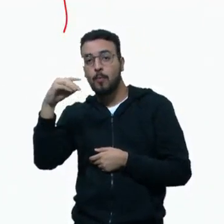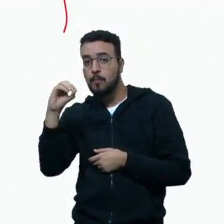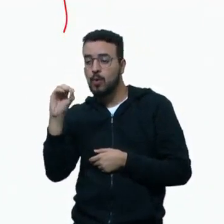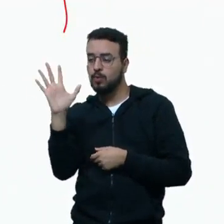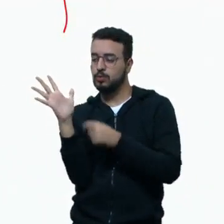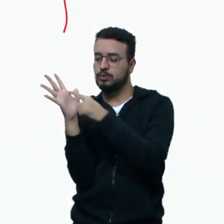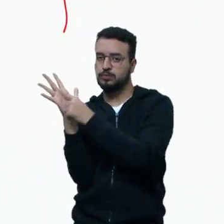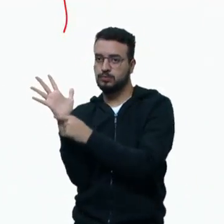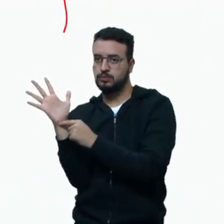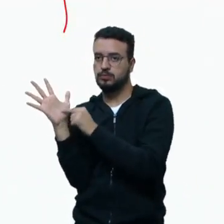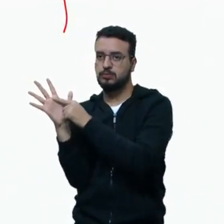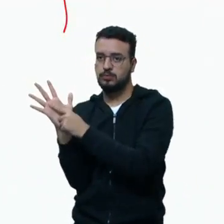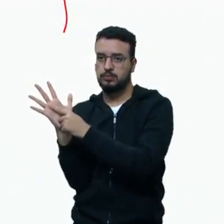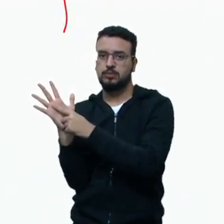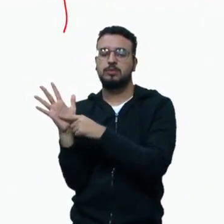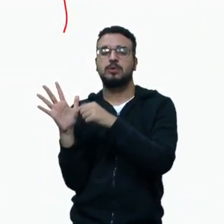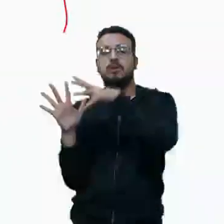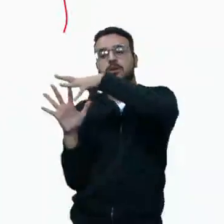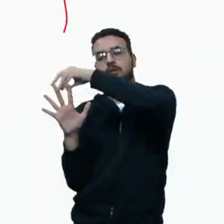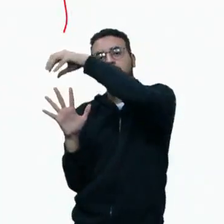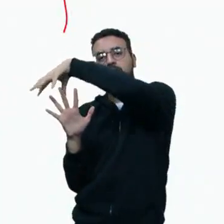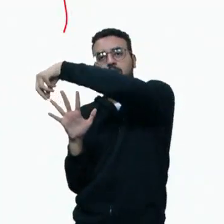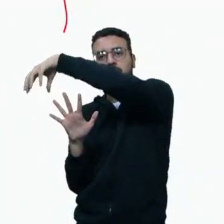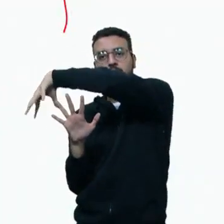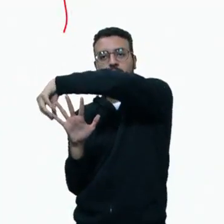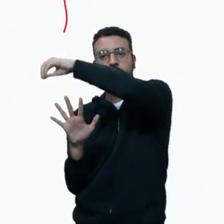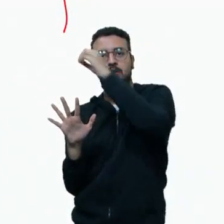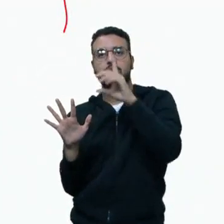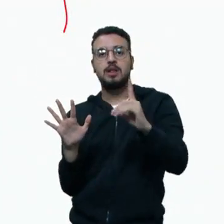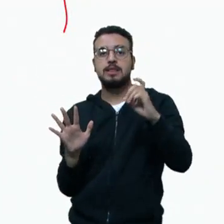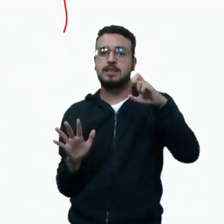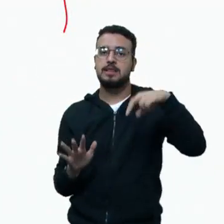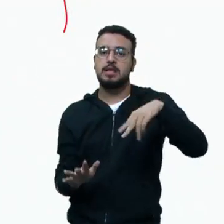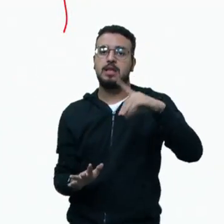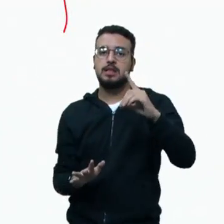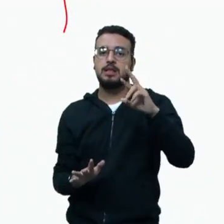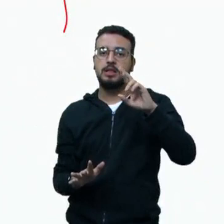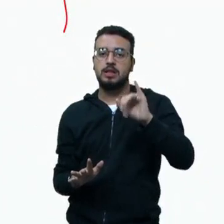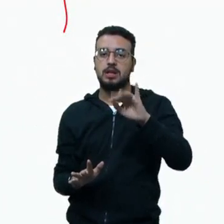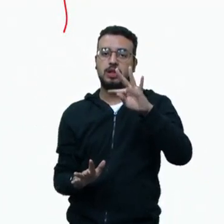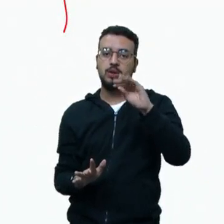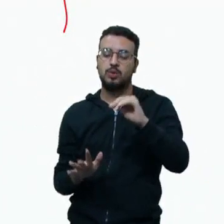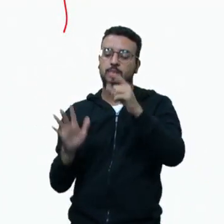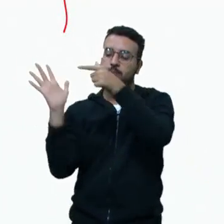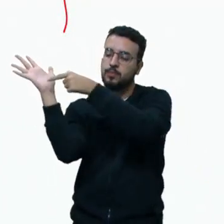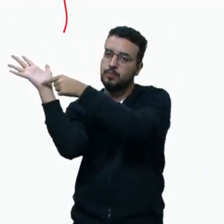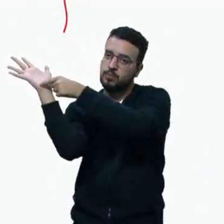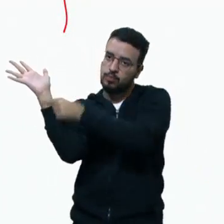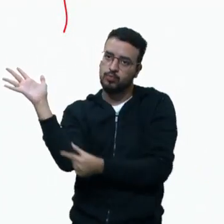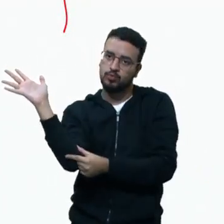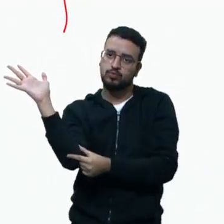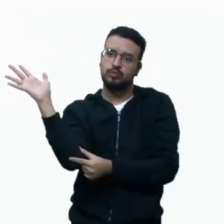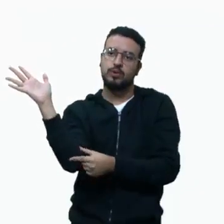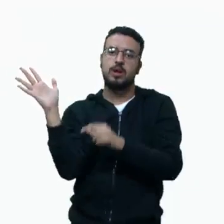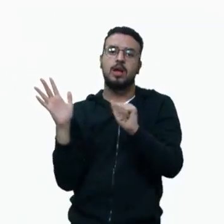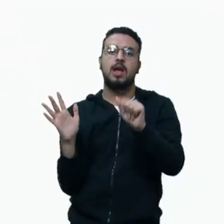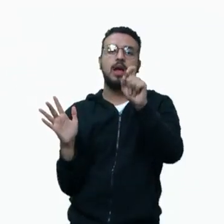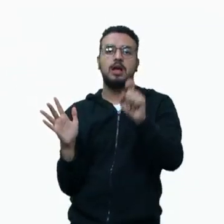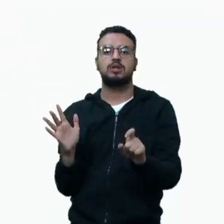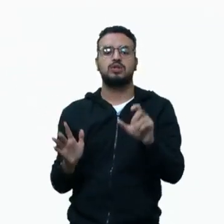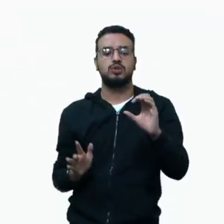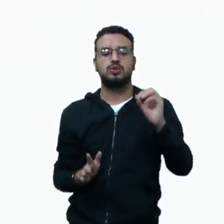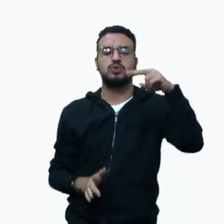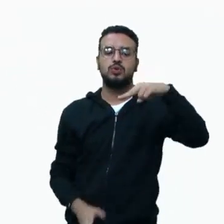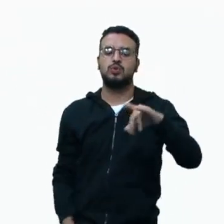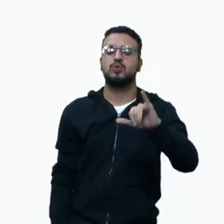ok? Além disso, continuando, eu posso compreender que o sistema nervoso,